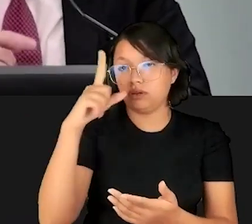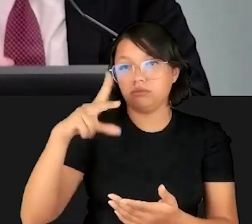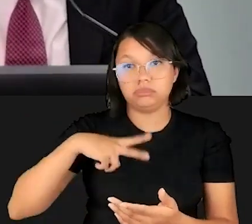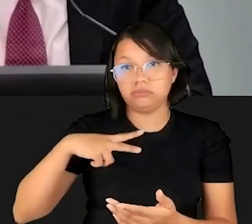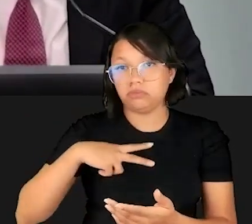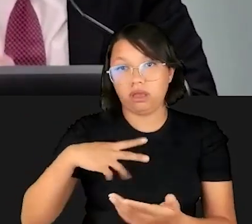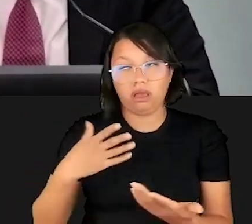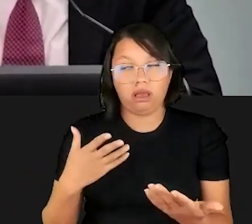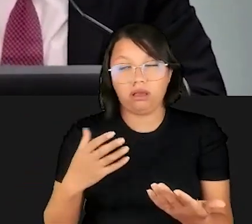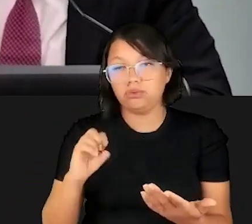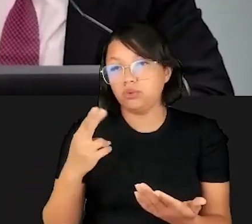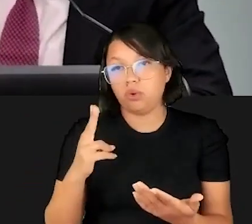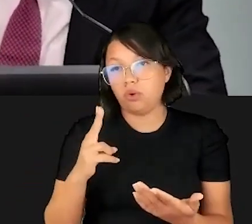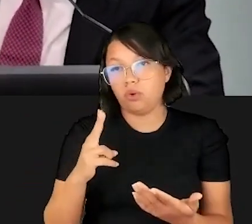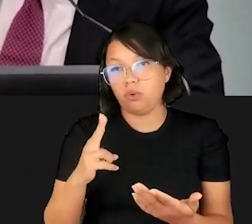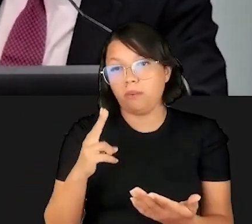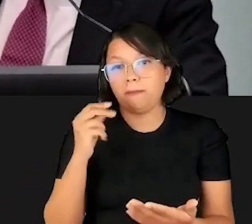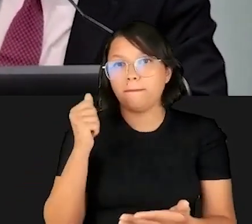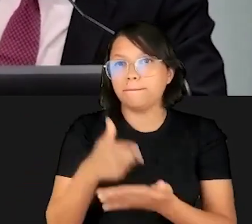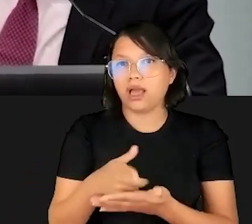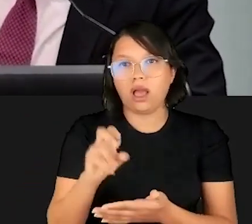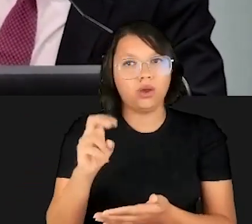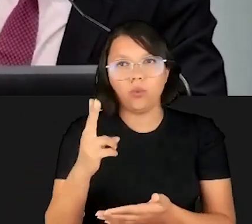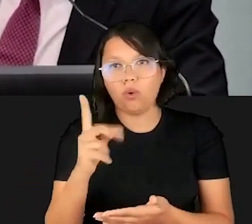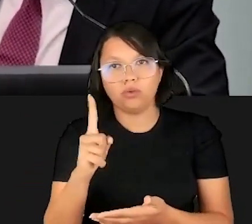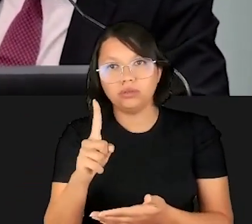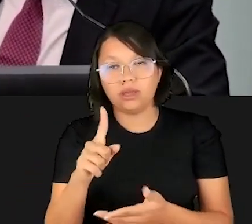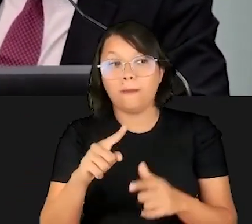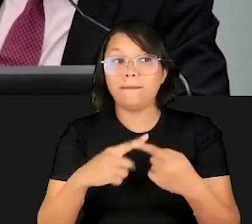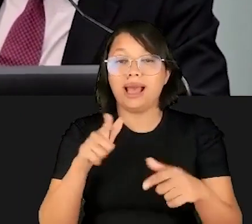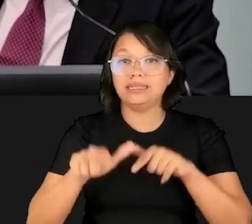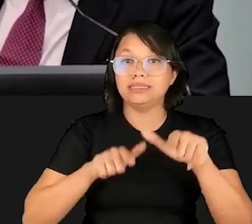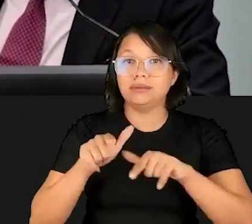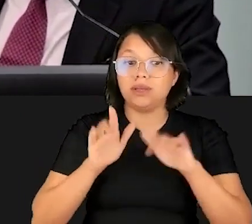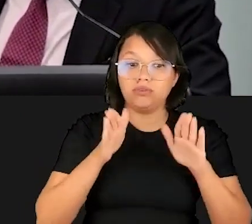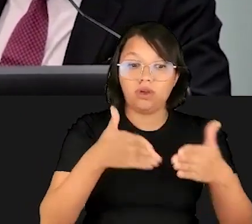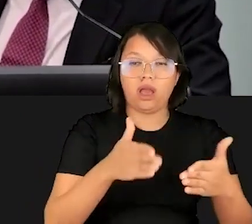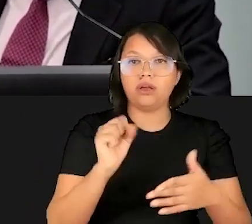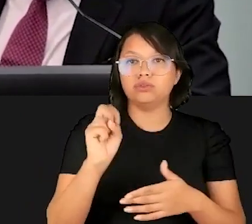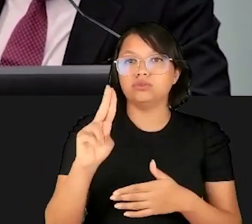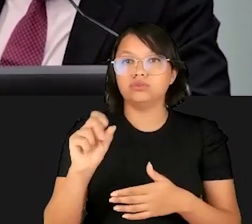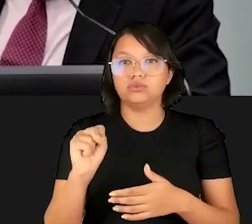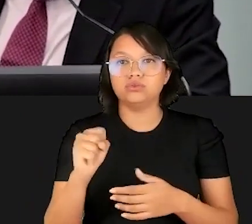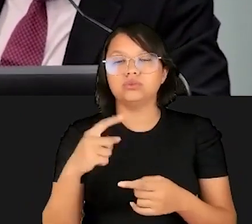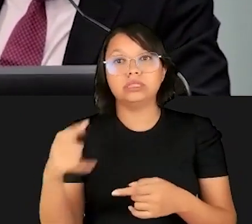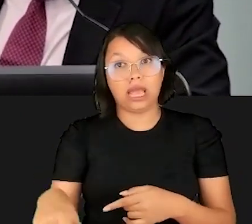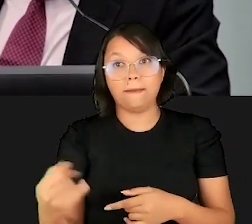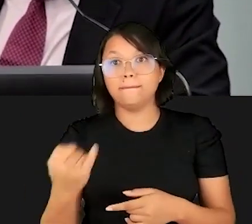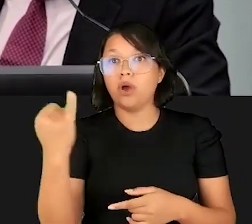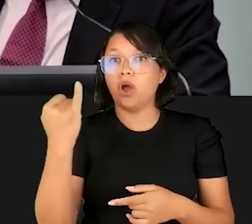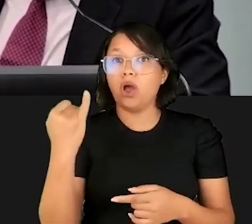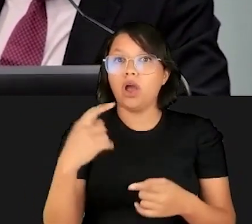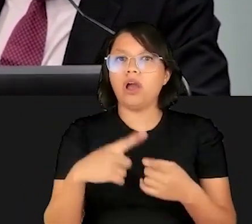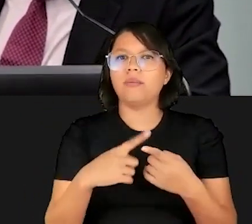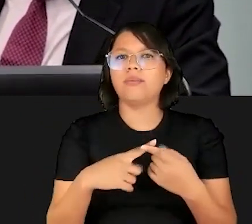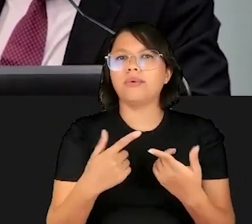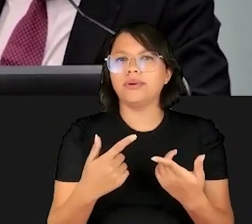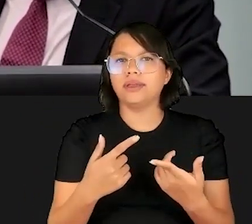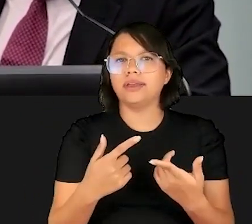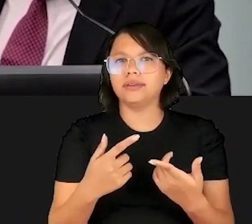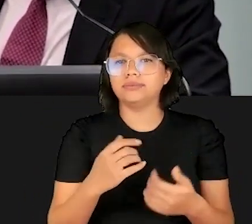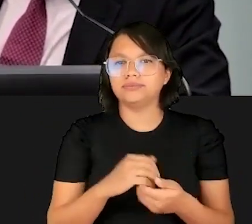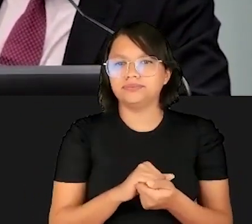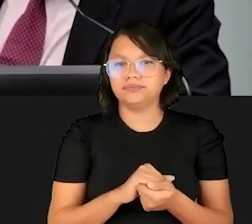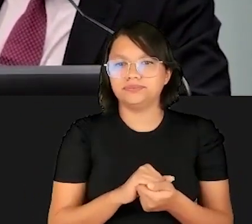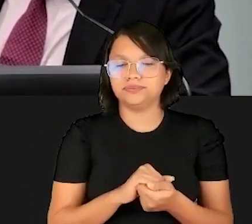sejam filantrópicas ou não filantrópicas, mas que trabalham para o SUS. E isso é muito relevante. Por que é relevante? Perdão, fui para trás em vez de para